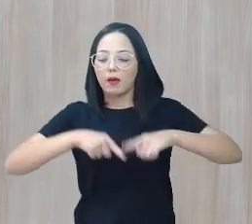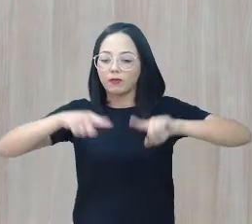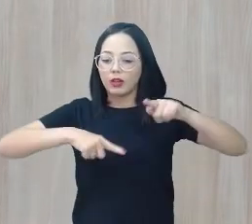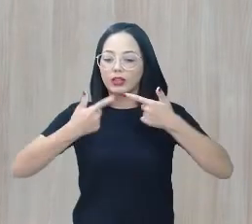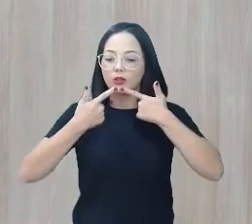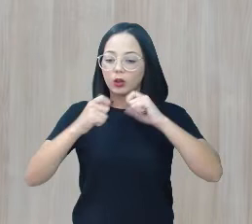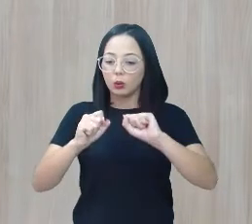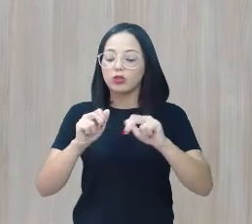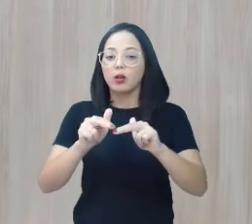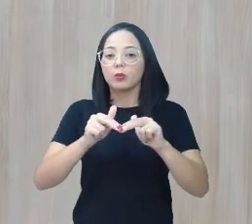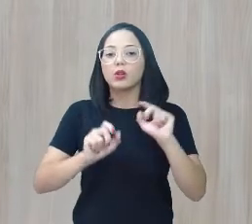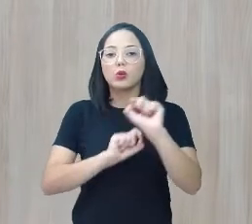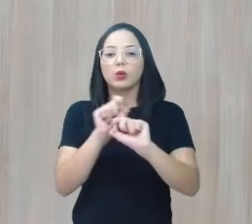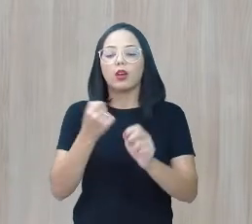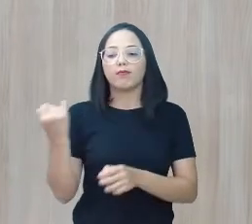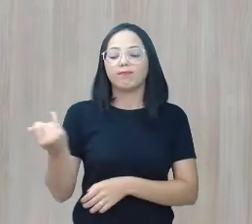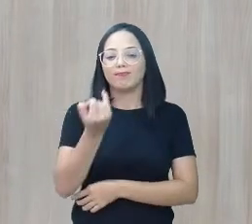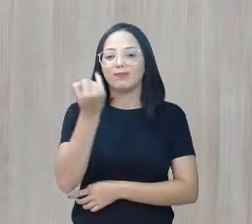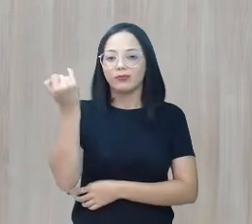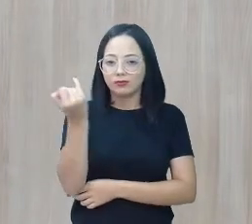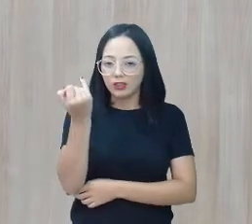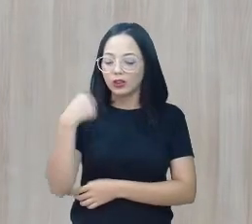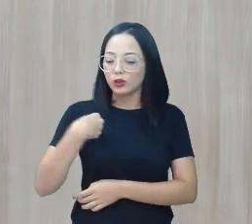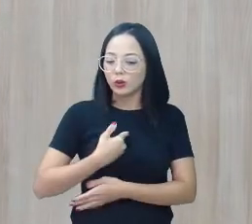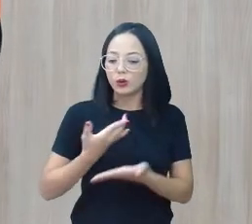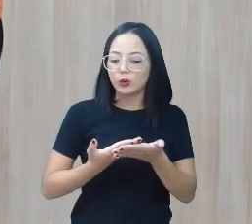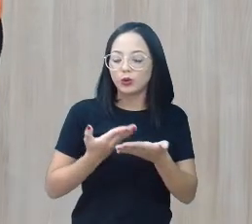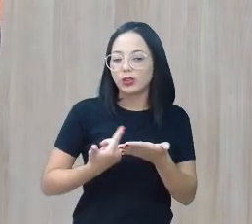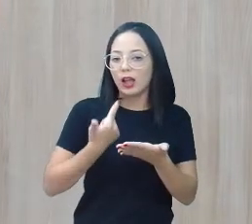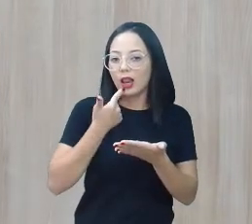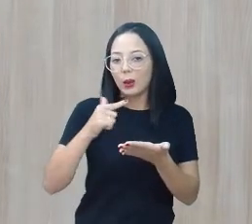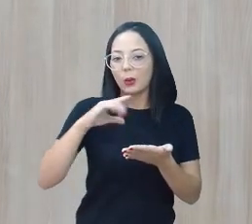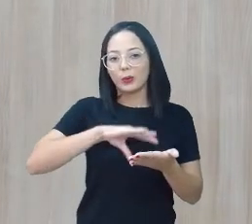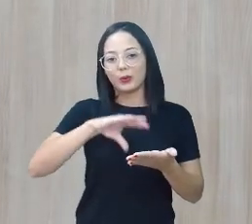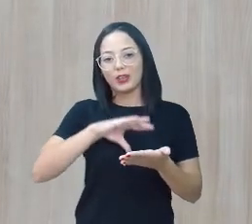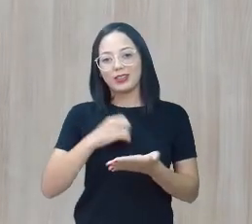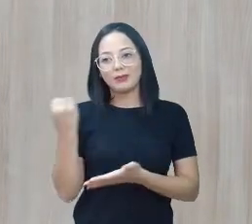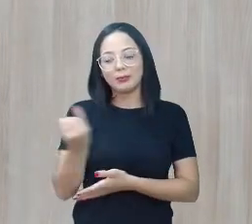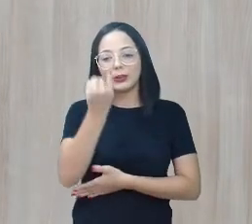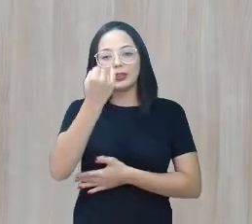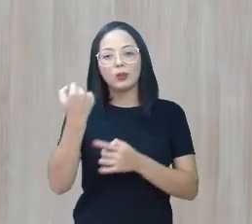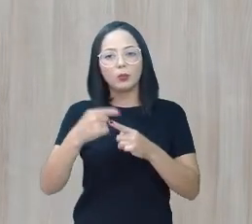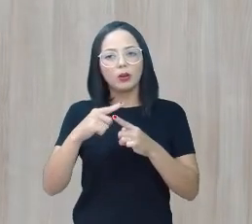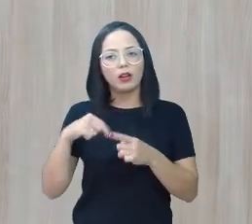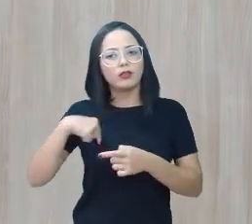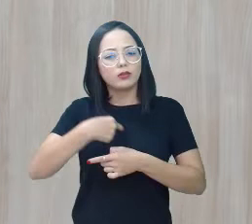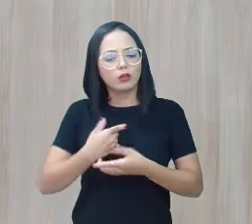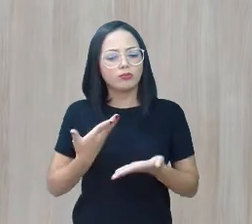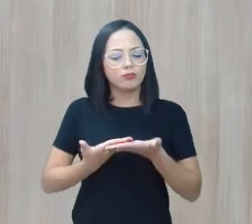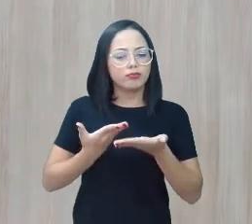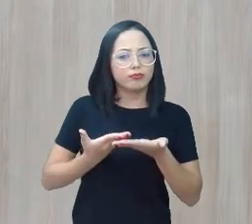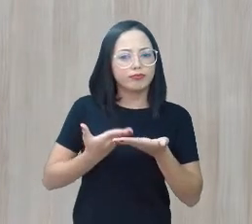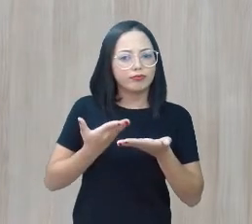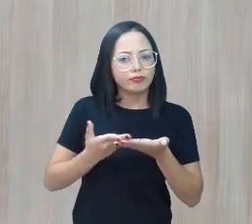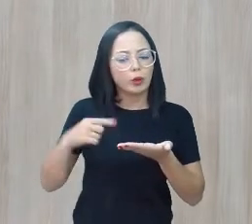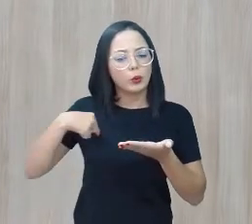por isso que é tão importante estudar a língua portuguesa, porque quando estamos